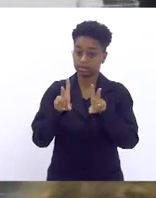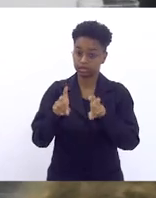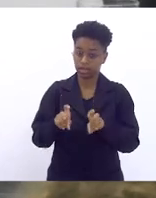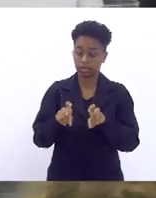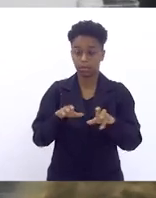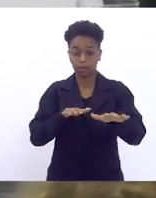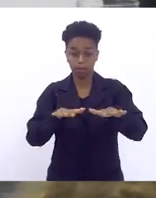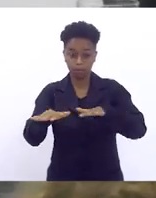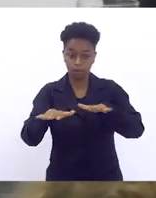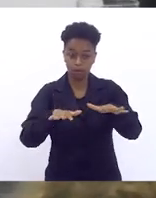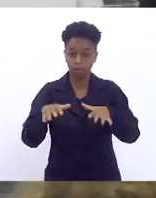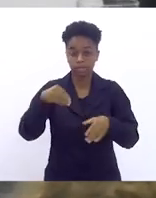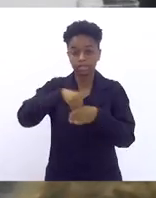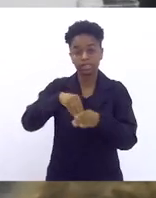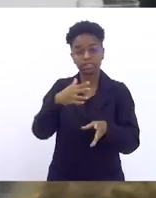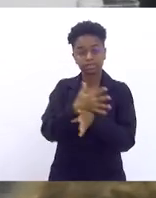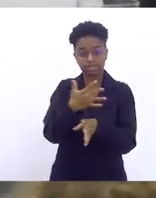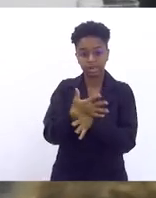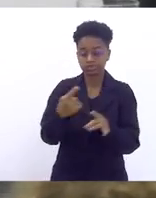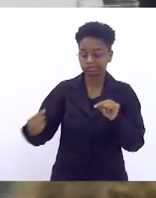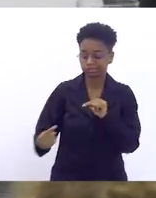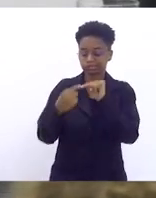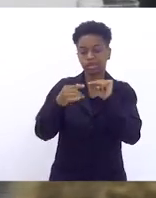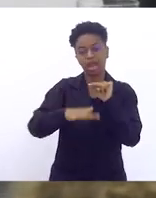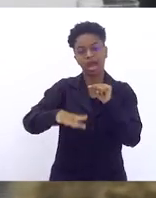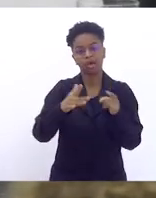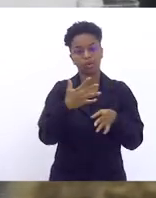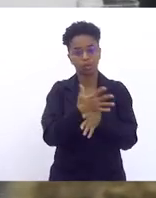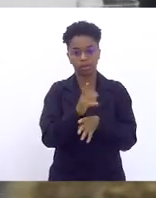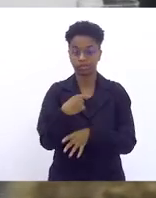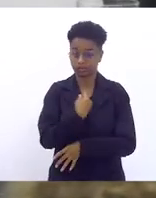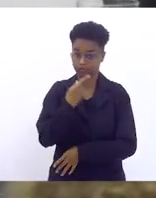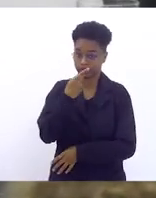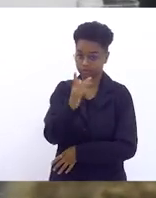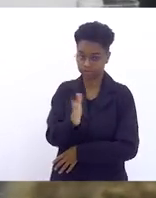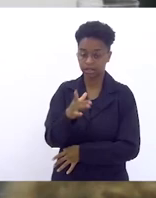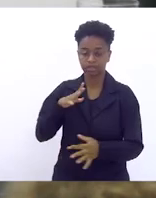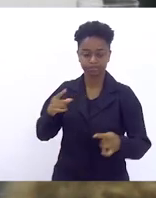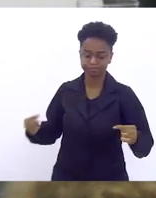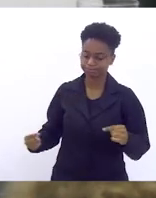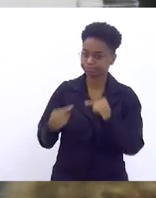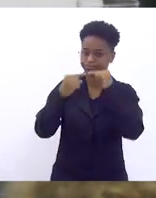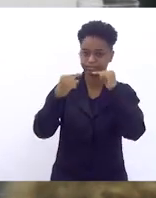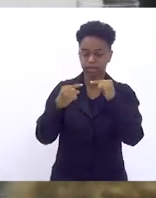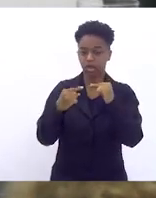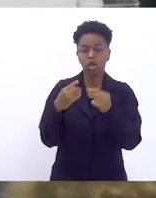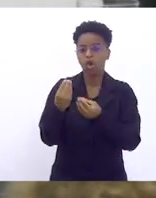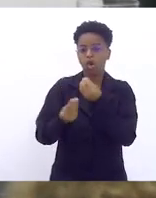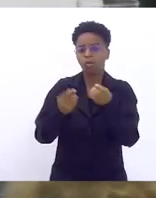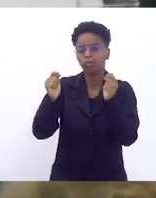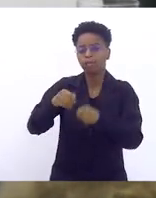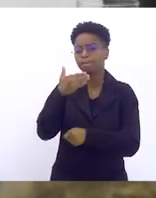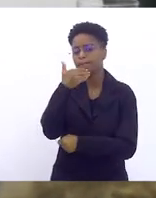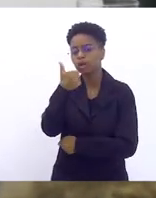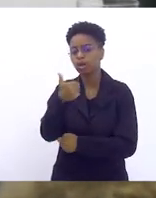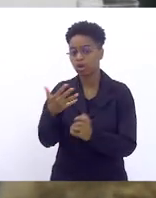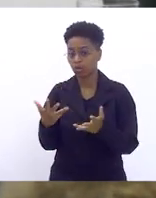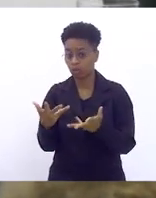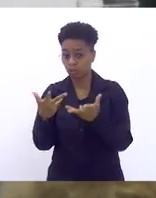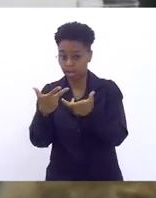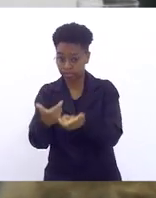que tem a ver com a questão Urbana Que nós citamos aqui tem uma relação direta como nós podemos melhorar a qualidade